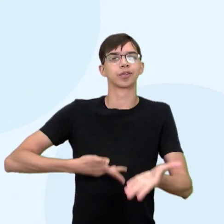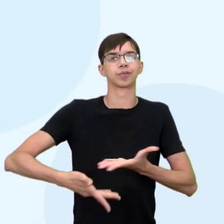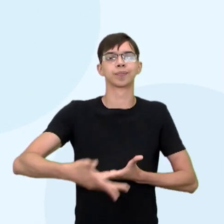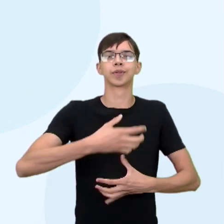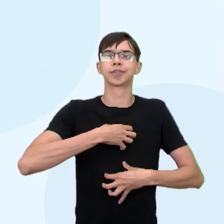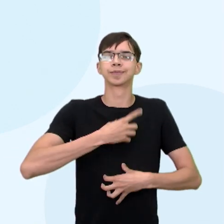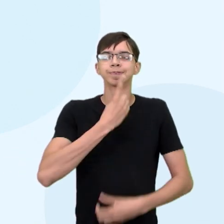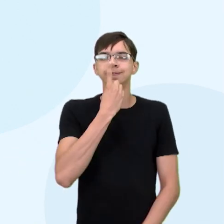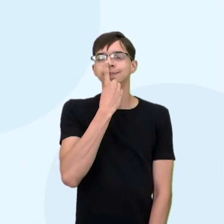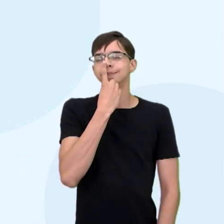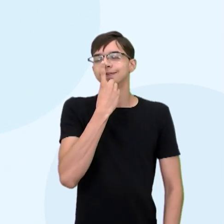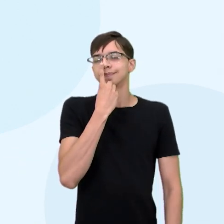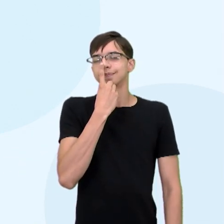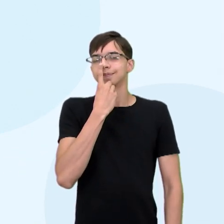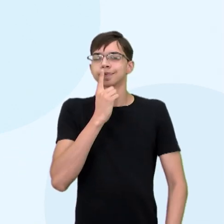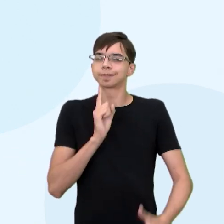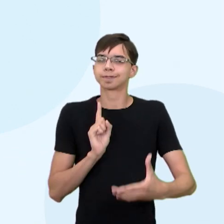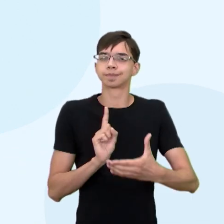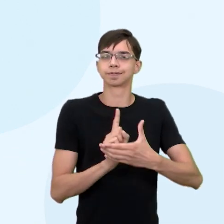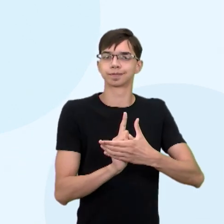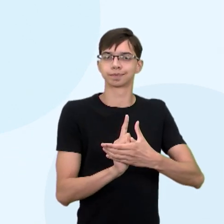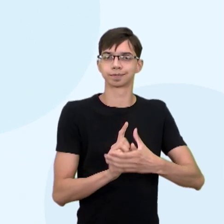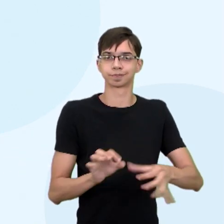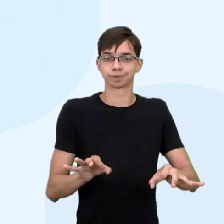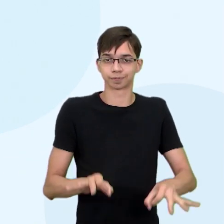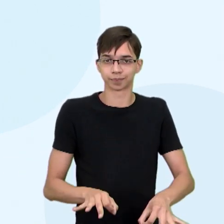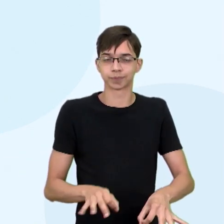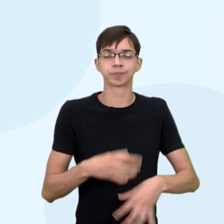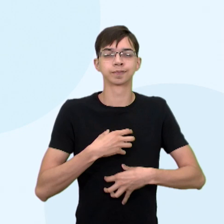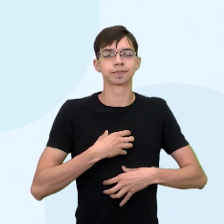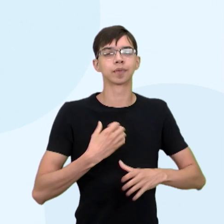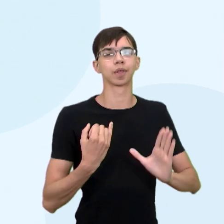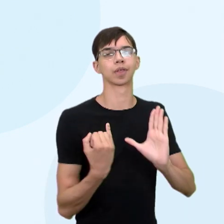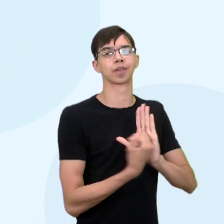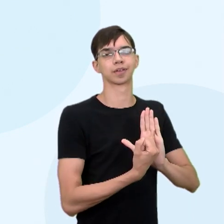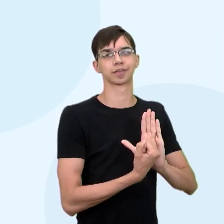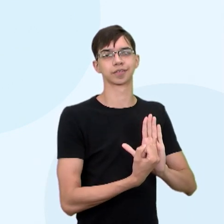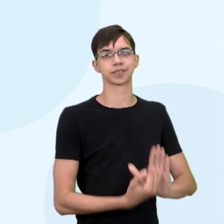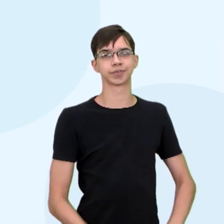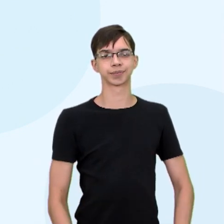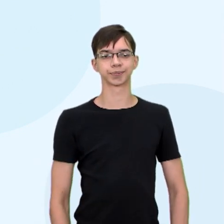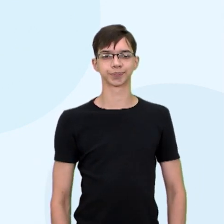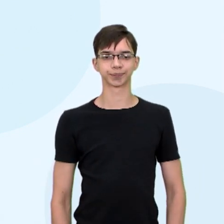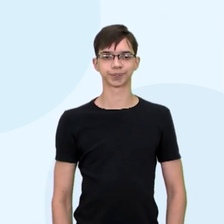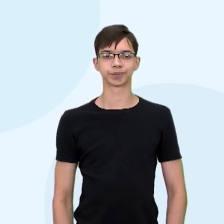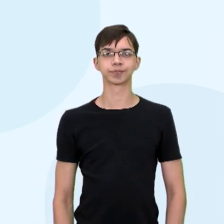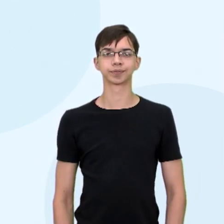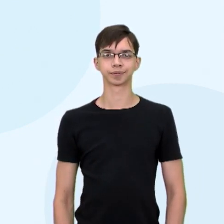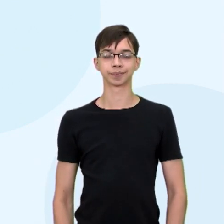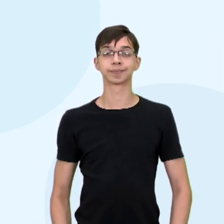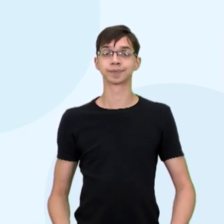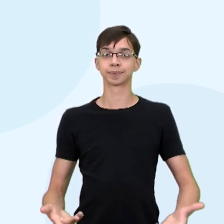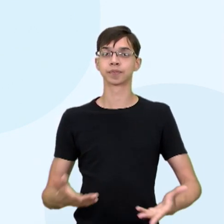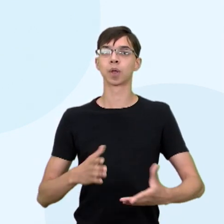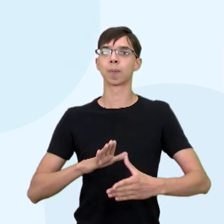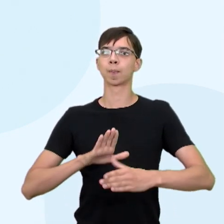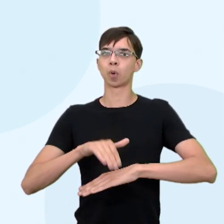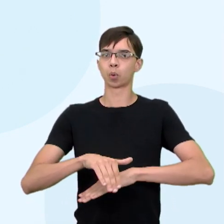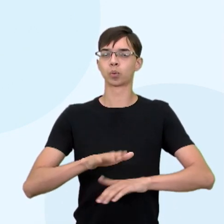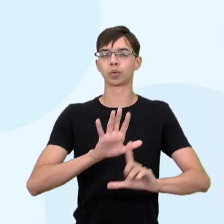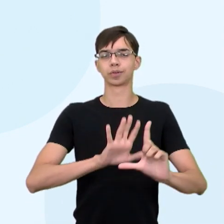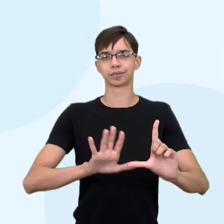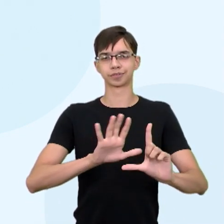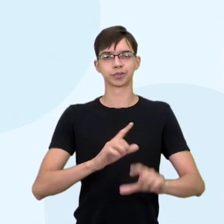pertencimento e, sendo assim, um sentimento de identidade. E aí, eu vou pular um slide porque daqui a pouco eu volto